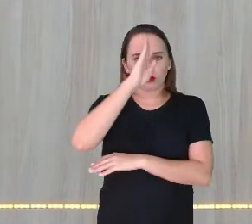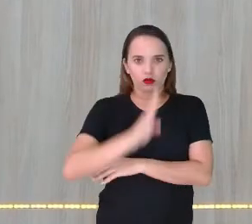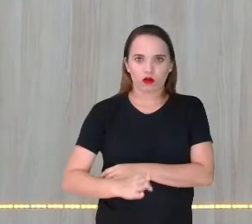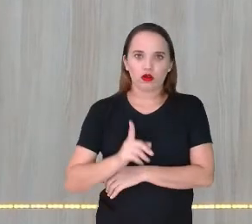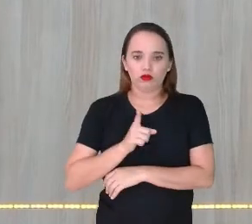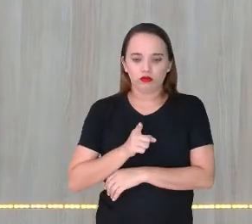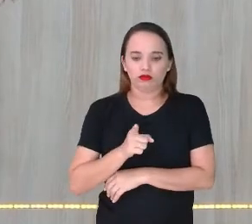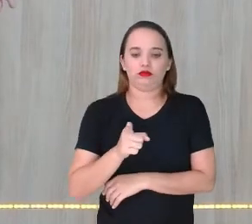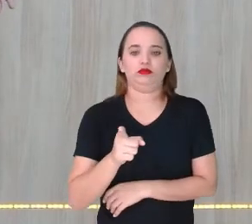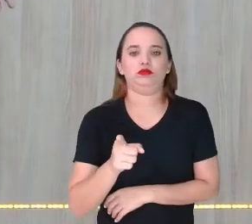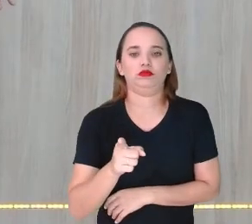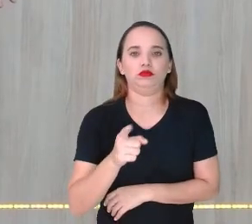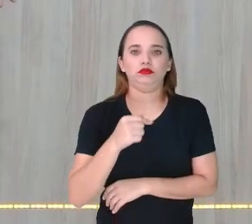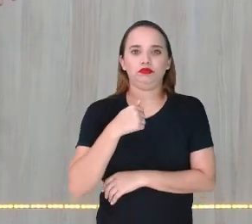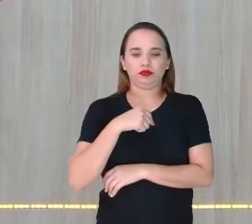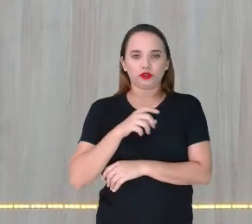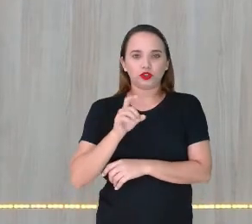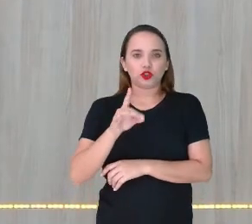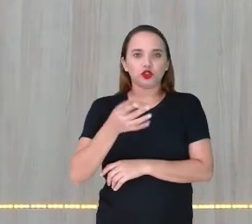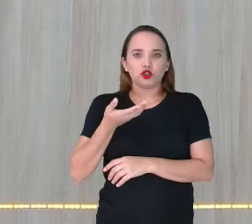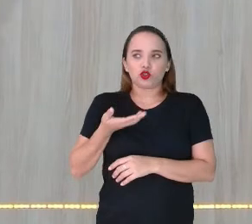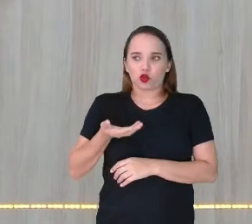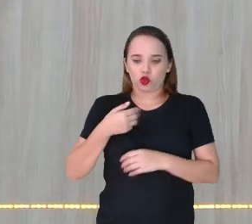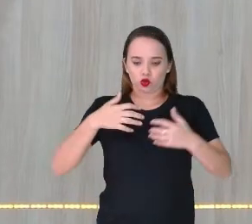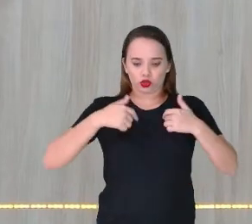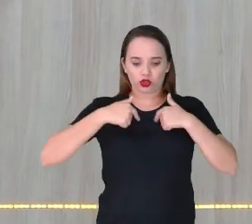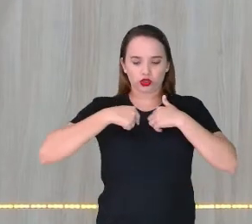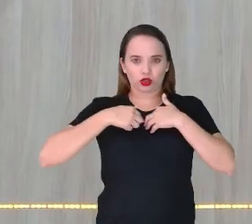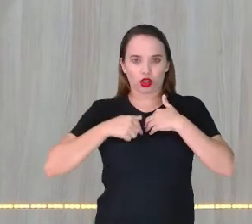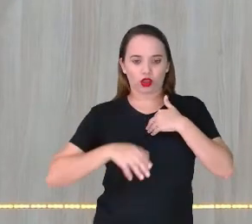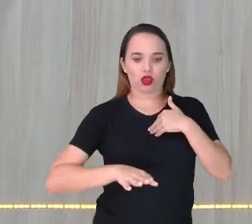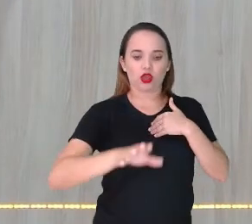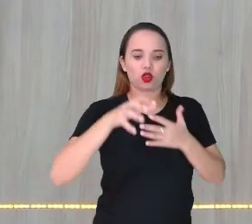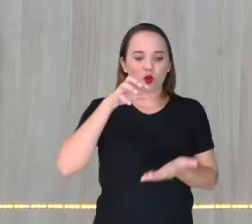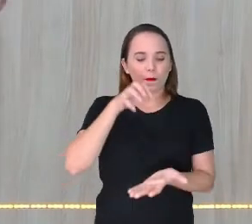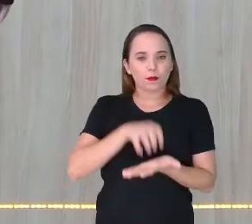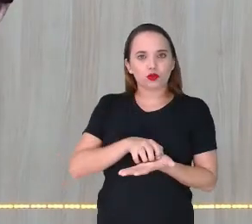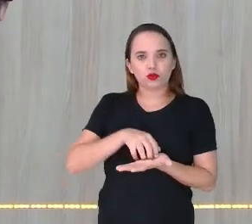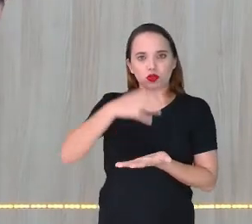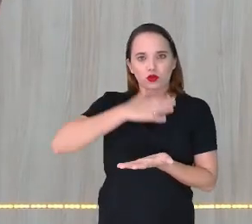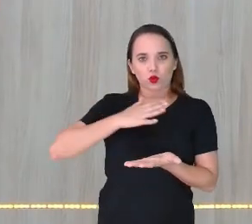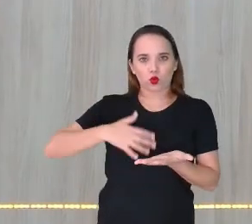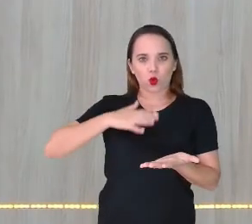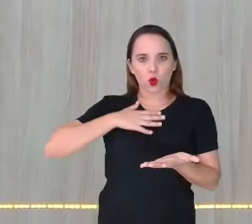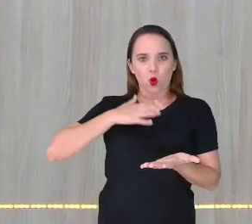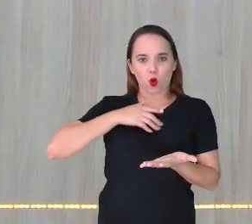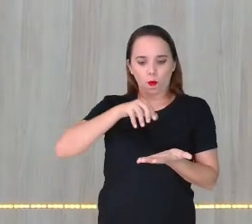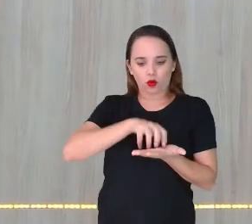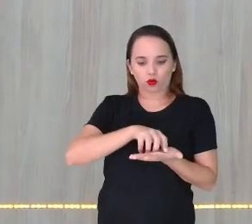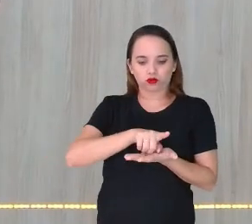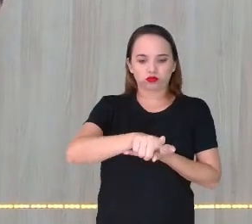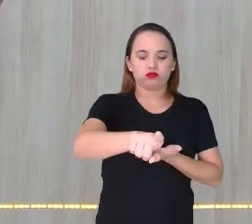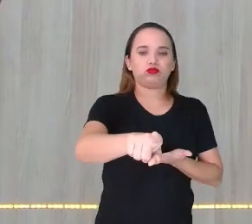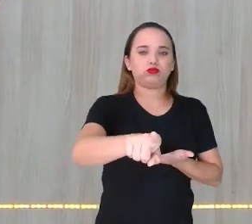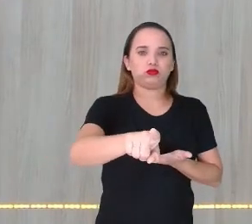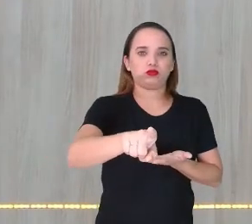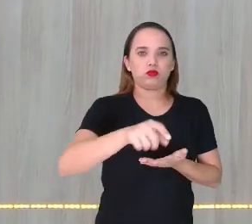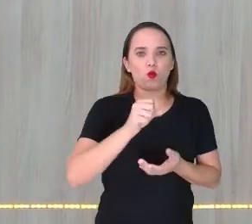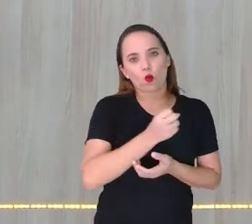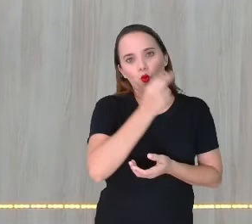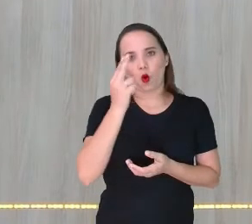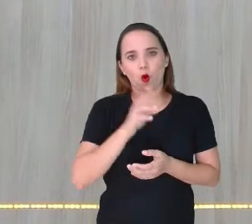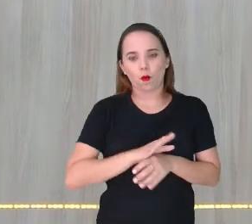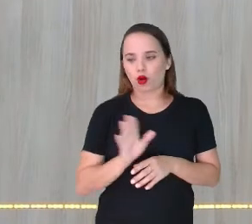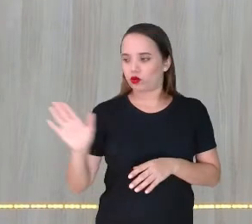frente, simplesmente pelo fato de eu levar do centro do meu corpo para frente, que é onde vocês estão, ou para o